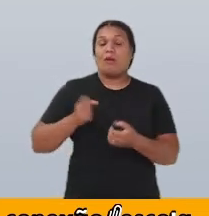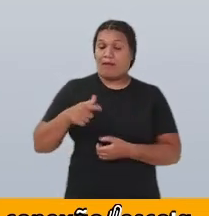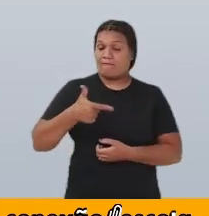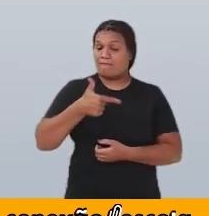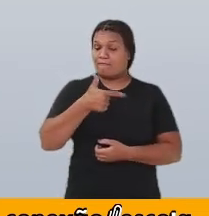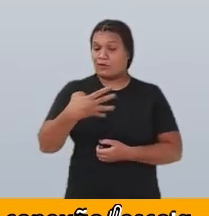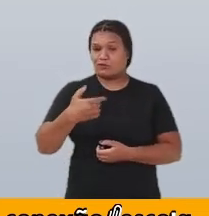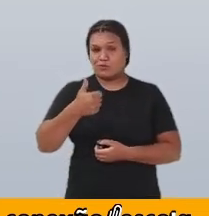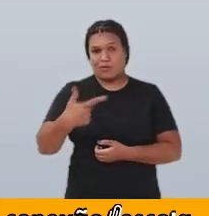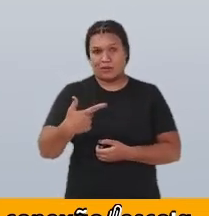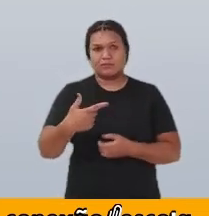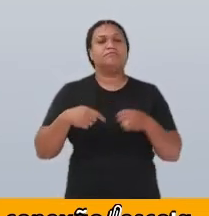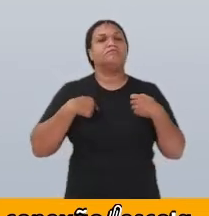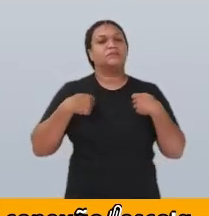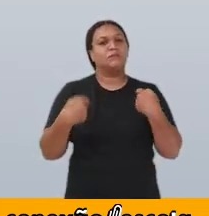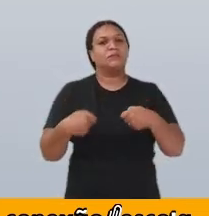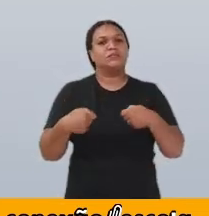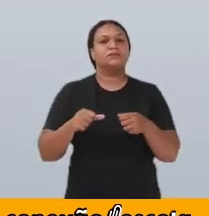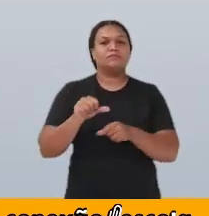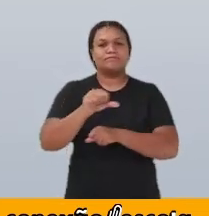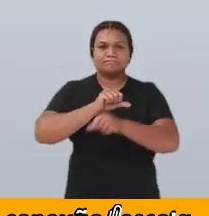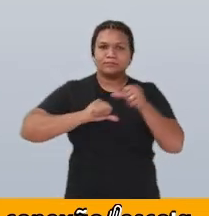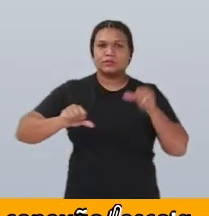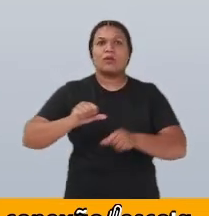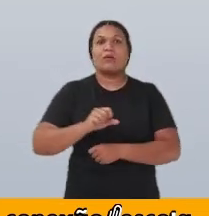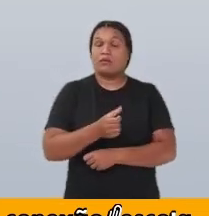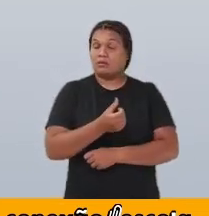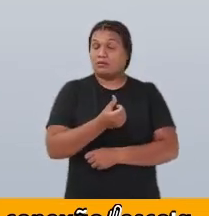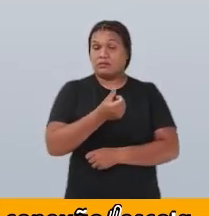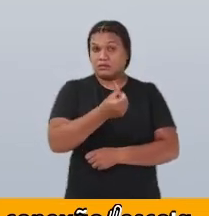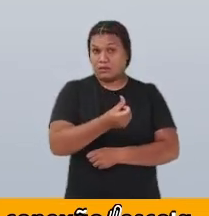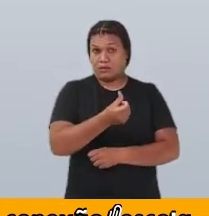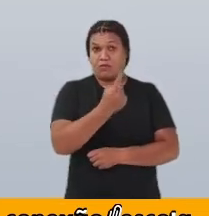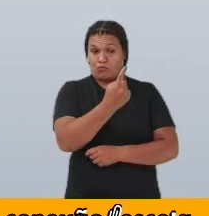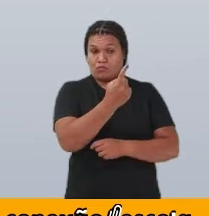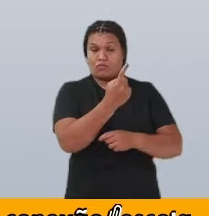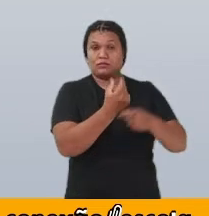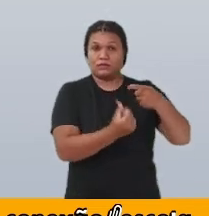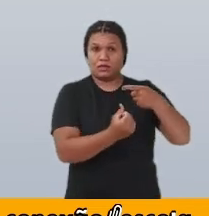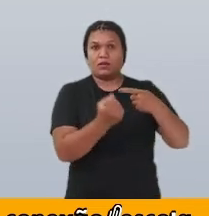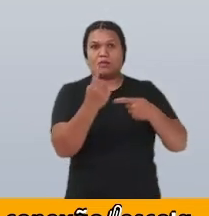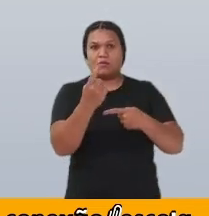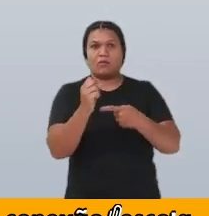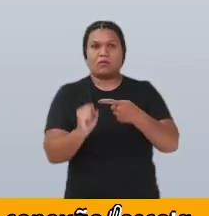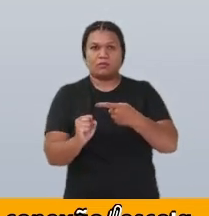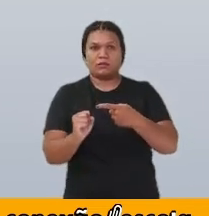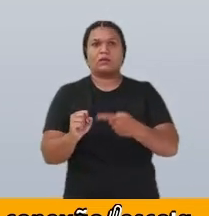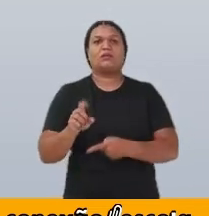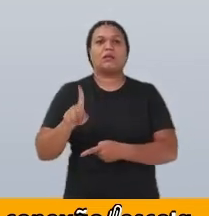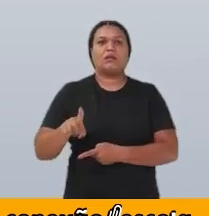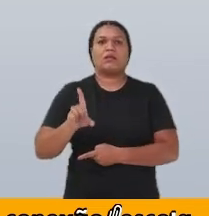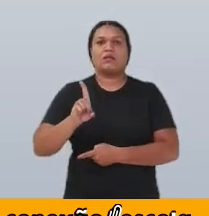24. Então, eu vou converter 1/6 em 1/8 para frações com denominador 24.